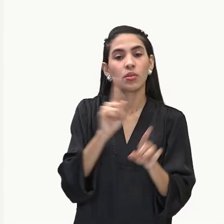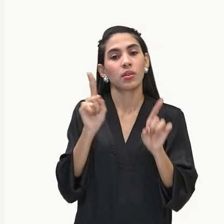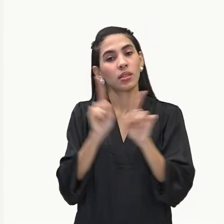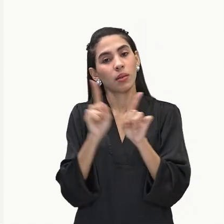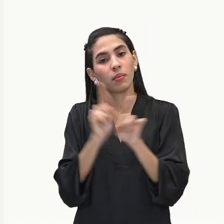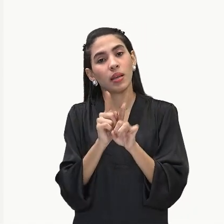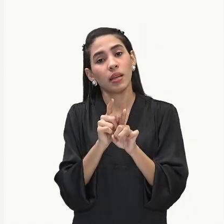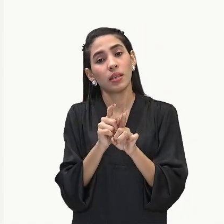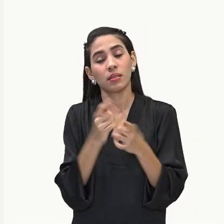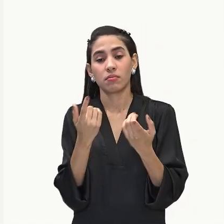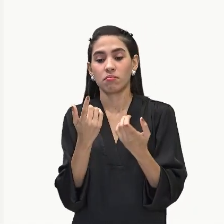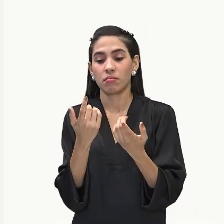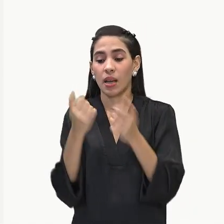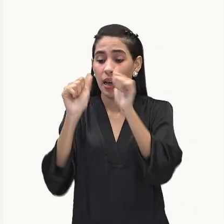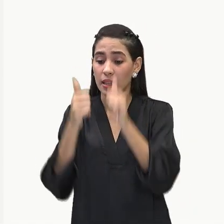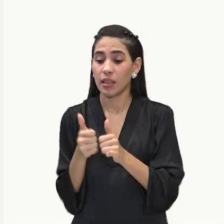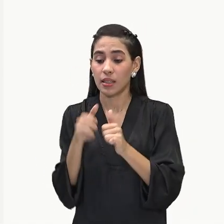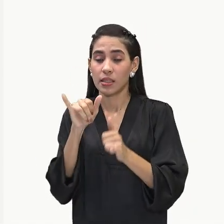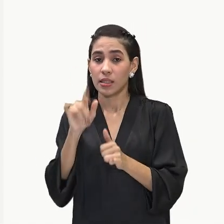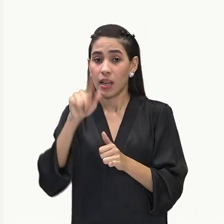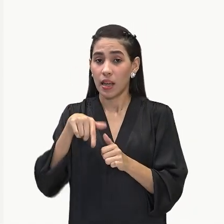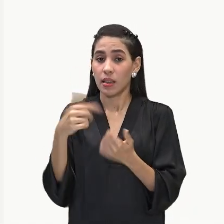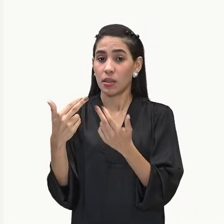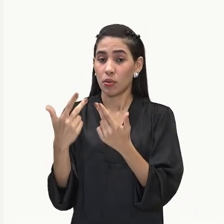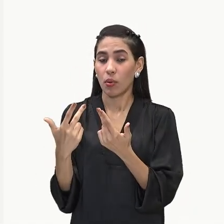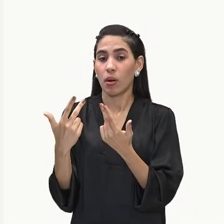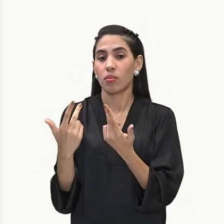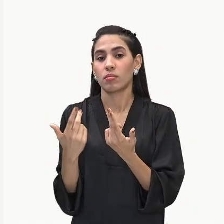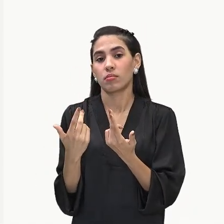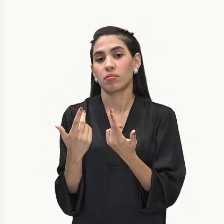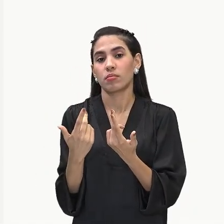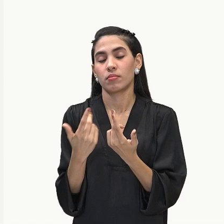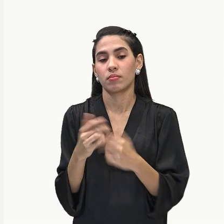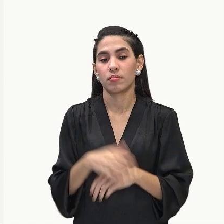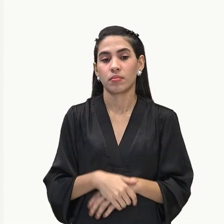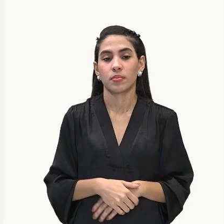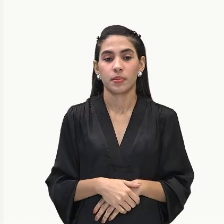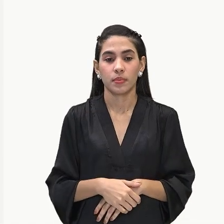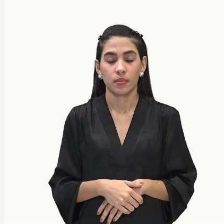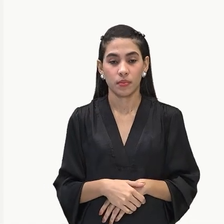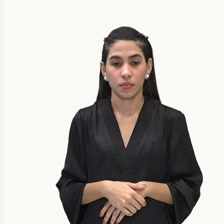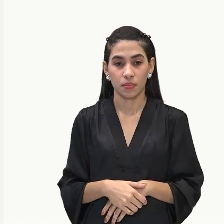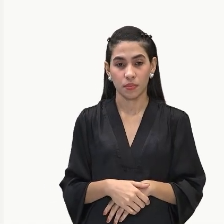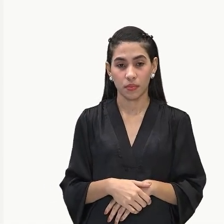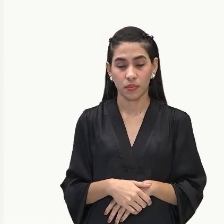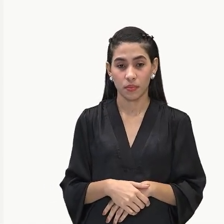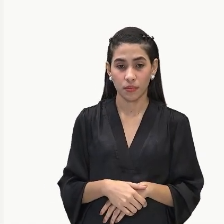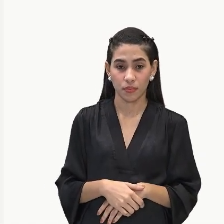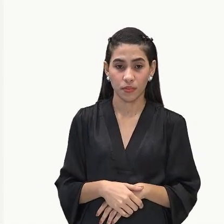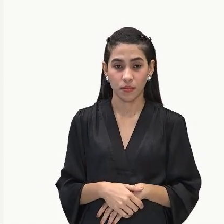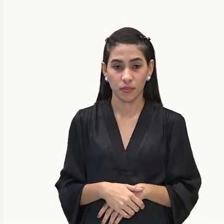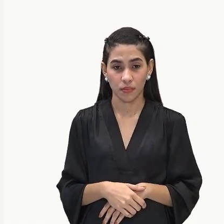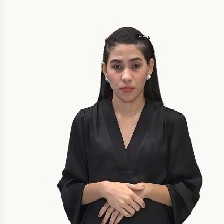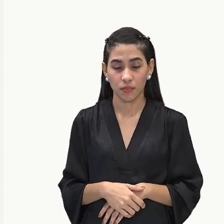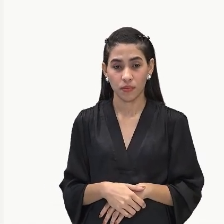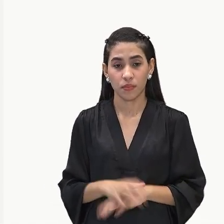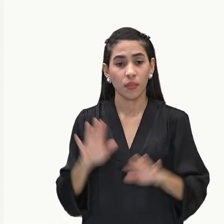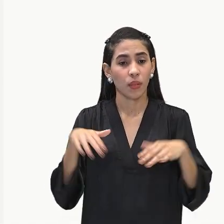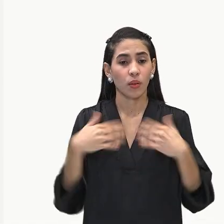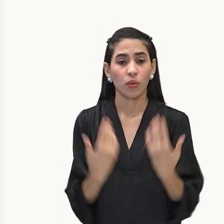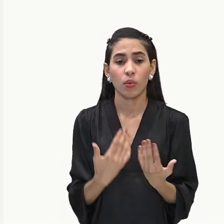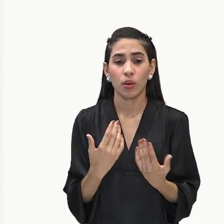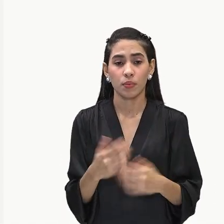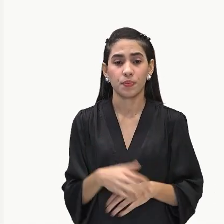se é igual quando se determina lá na primeira equação. Então, qual é a